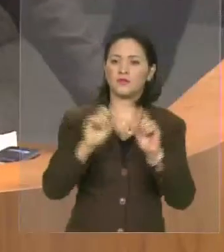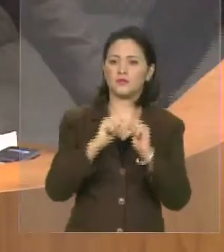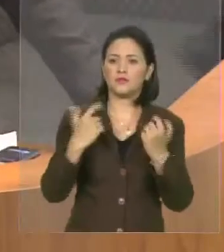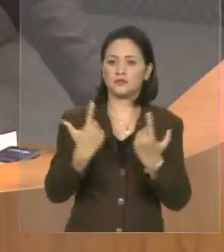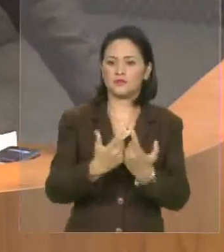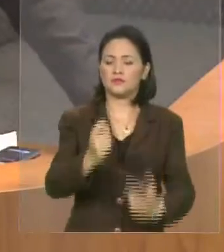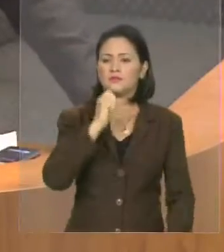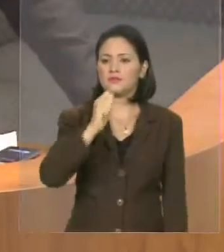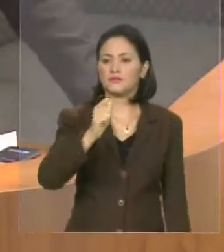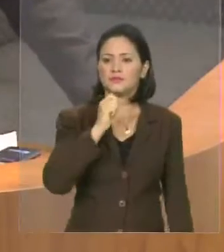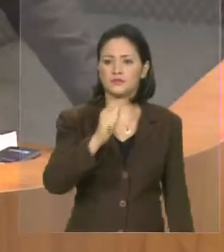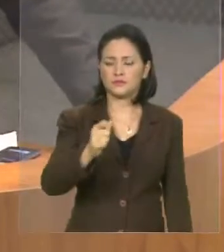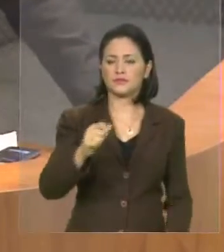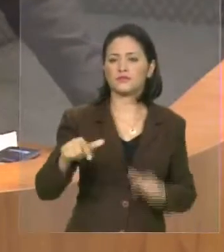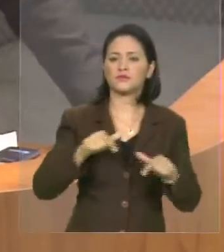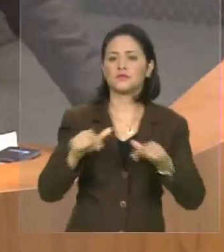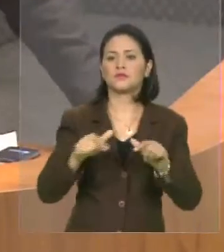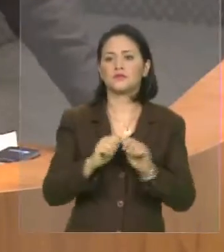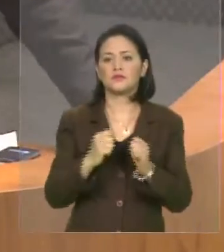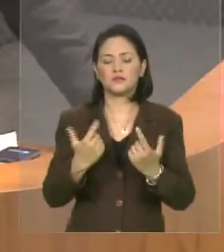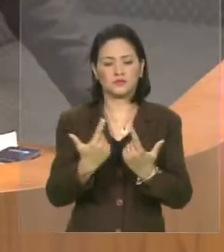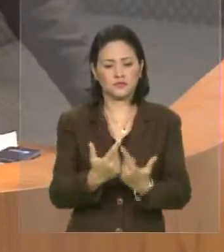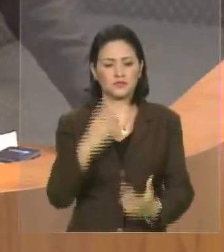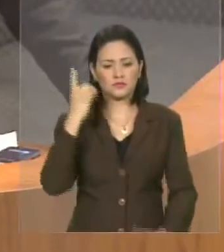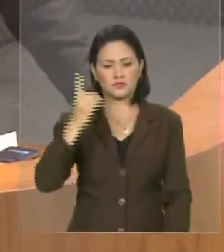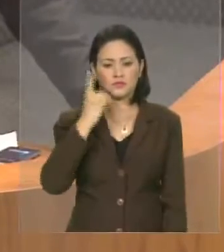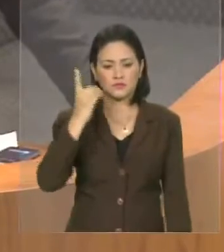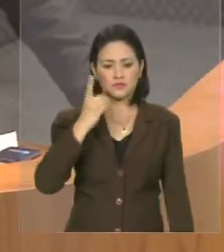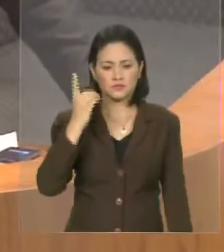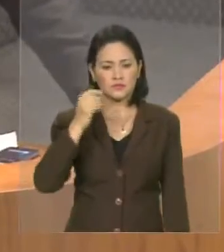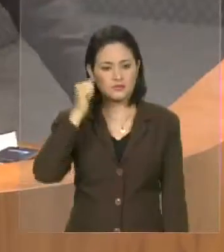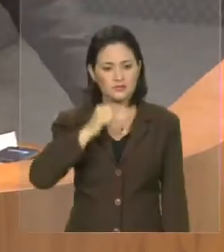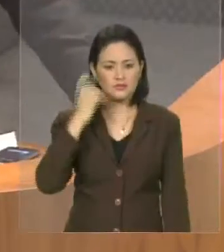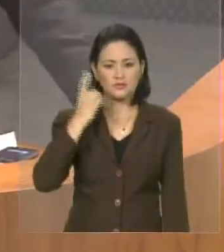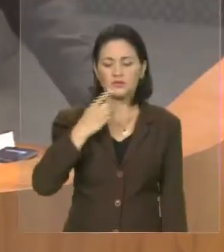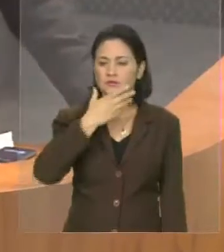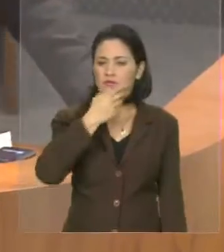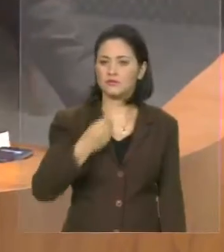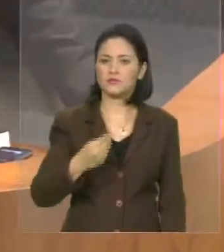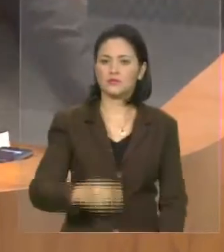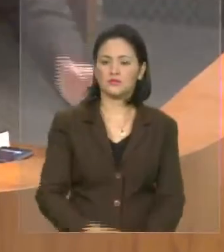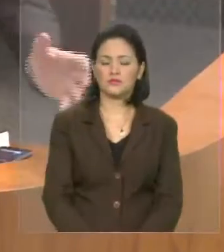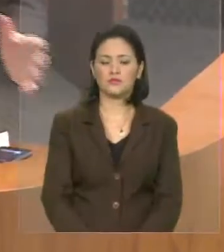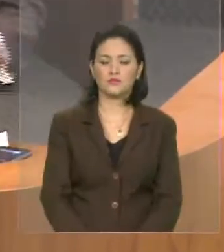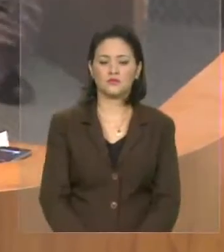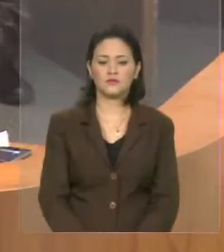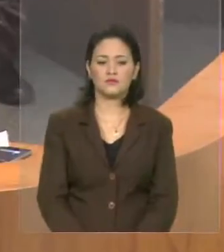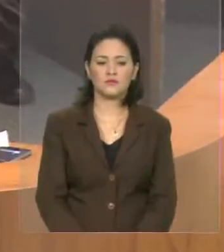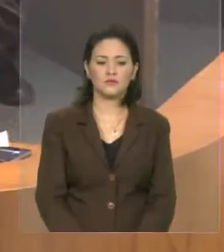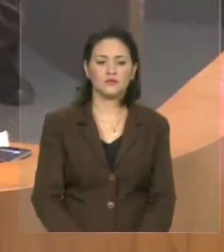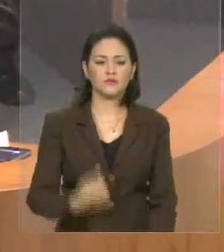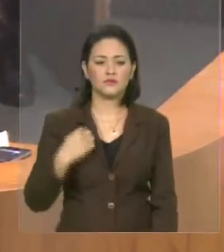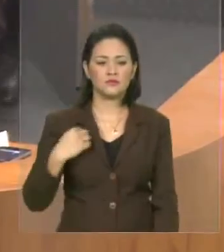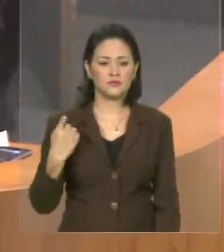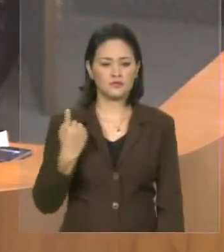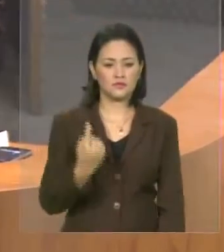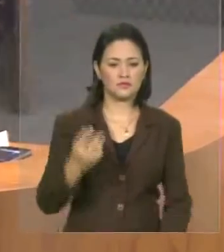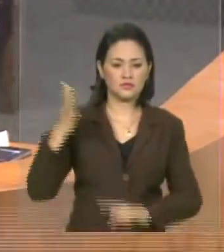imprensa, servidores desta casa, deputados, deputadas. Eu subo hoje a esta